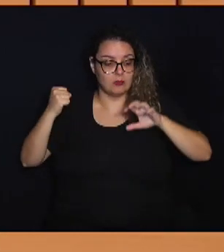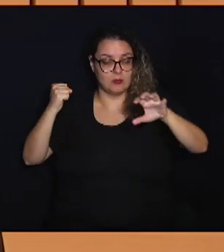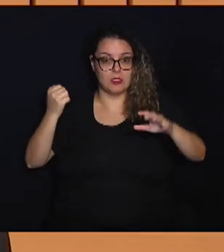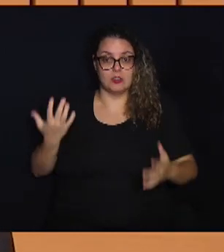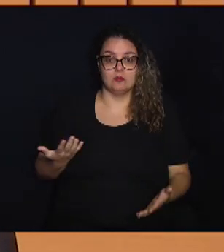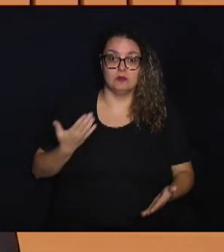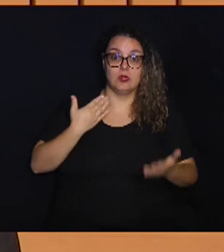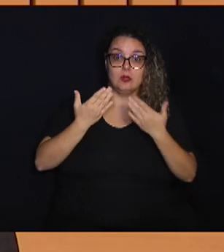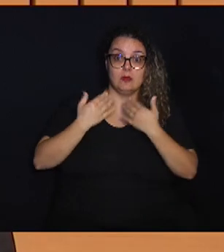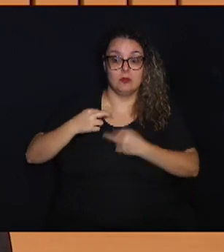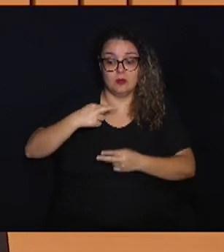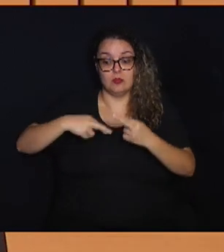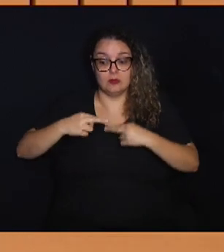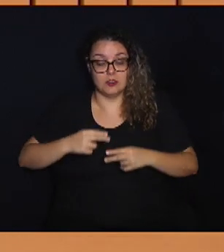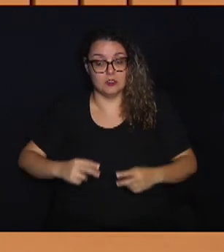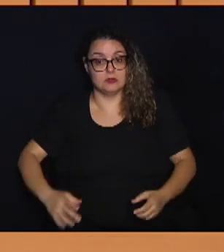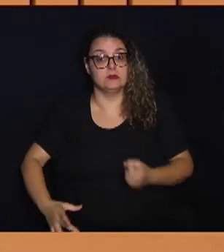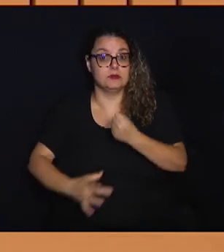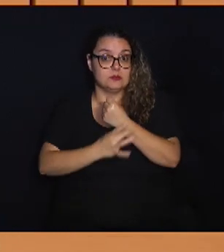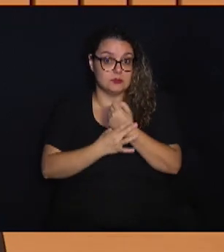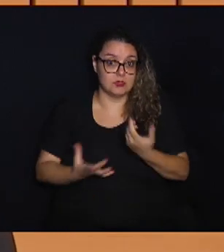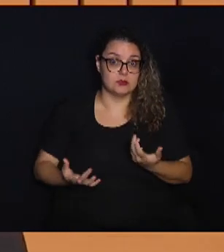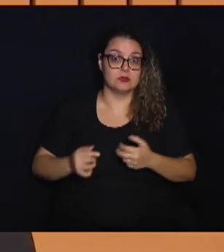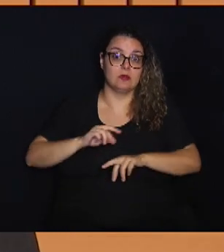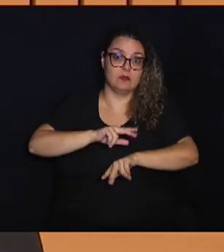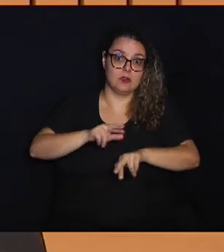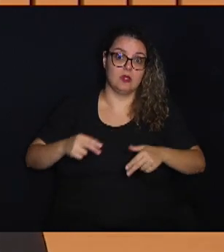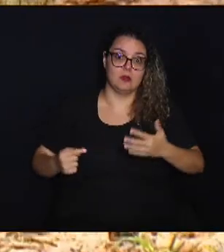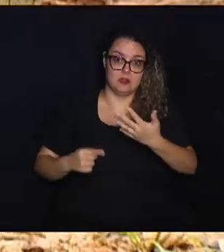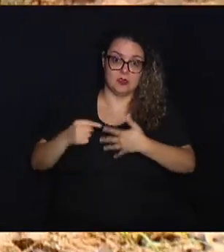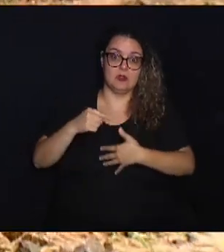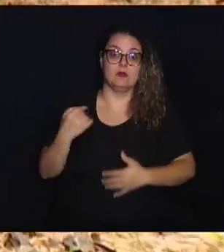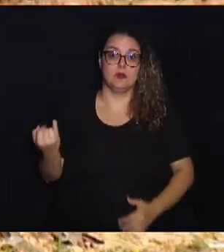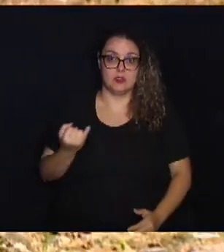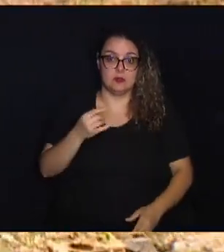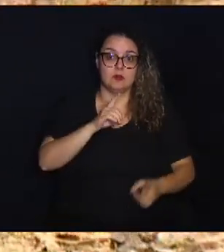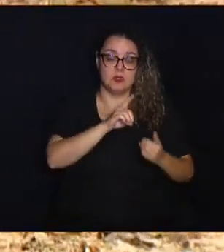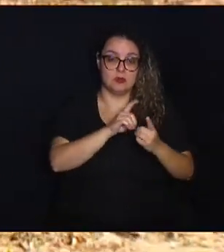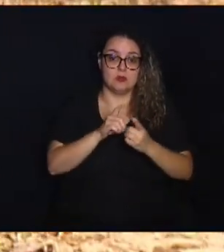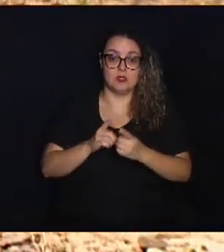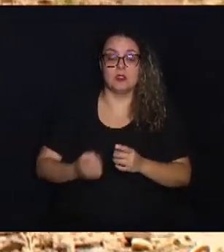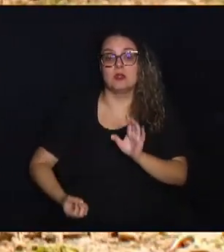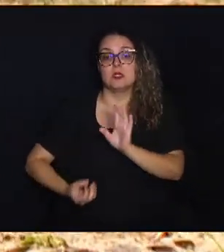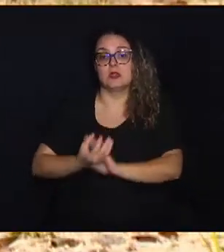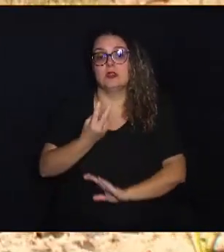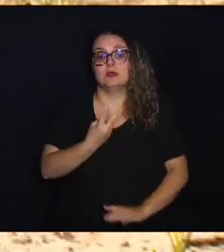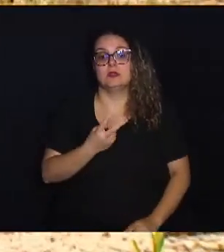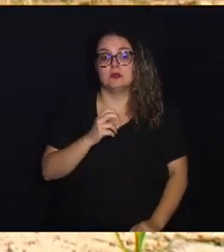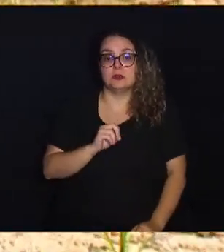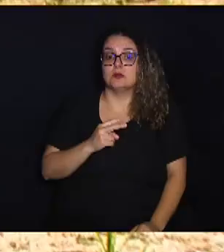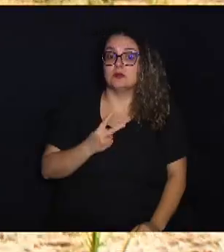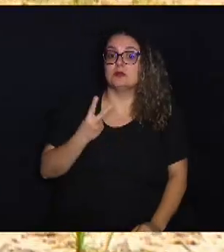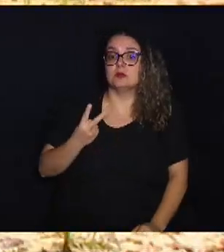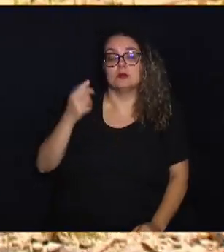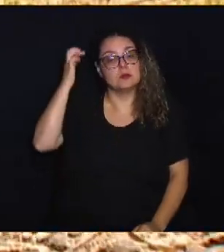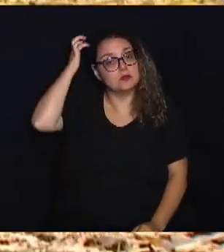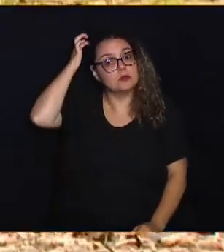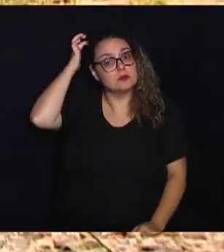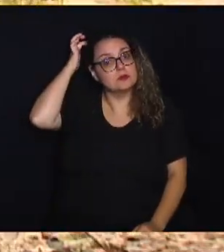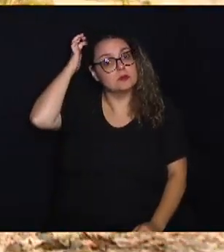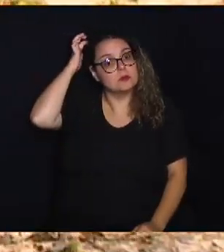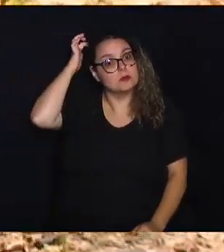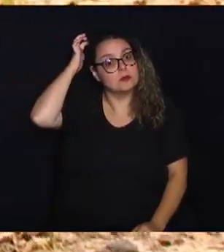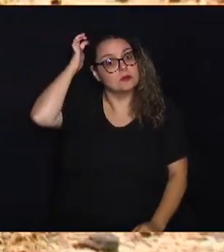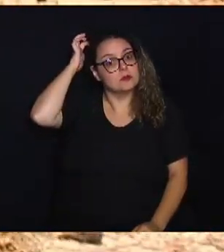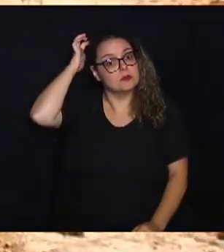dialogando com a questão da segurança. Então são questões importantes que nós resolvemos atender. Criadas em 2022 e utilizadas pela primeira